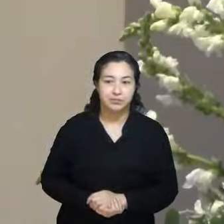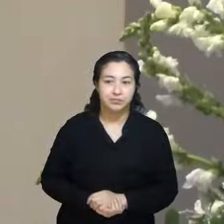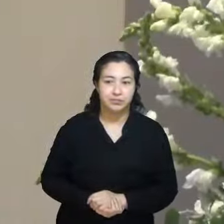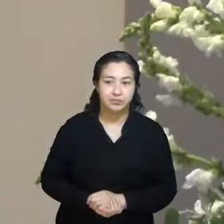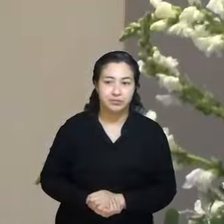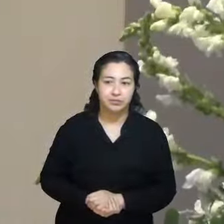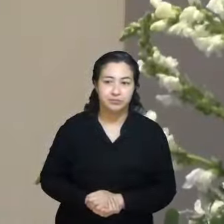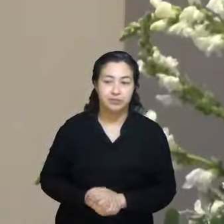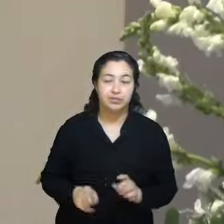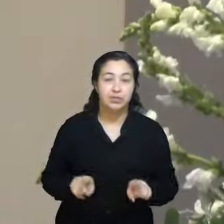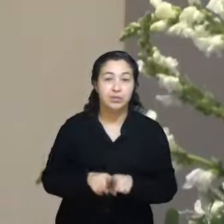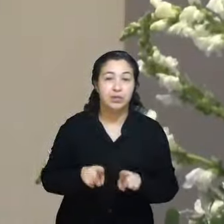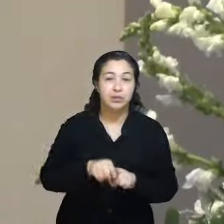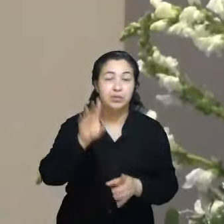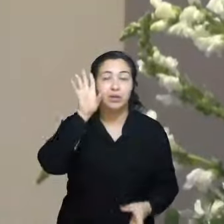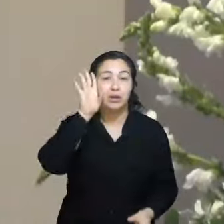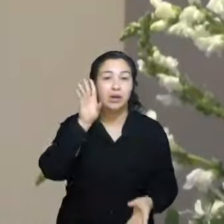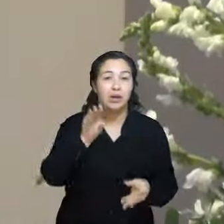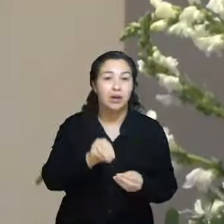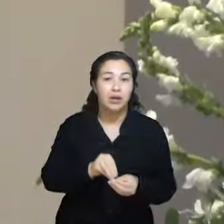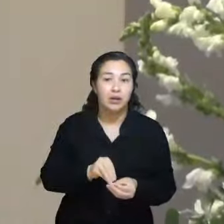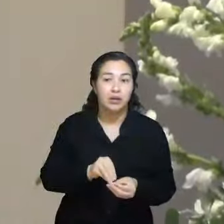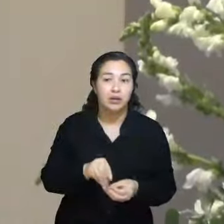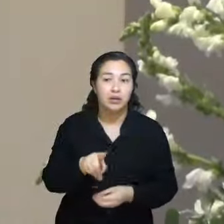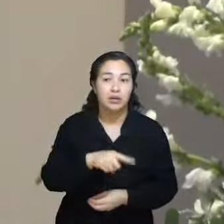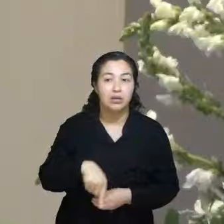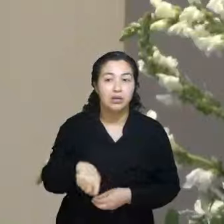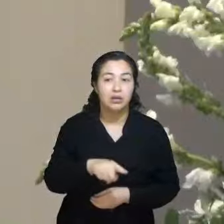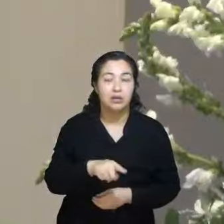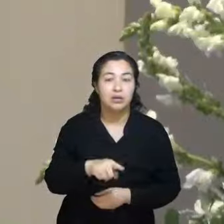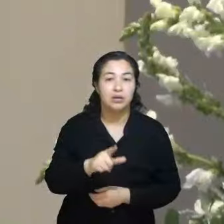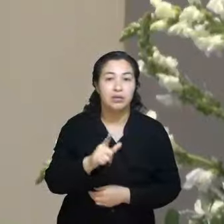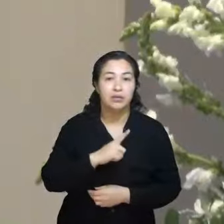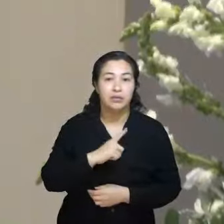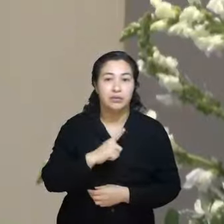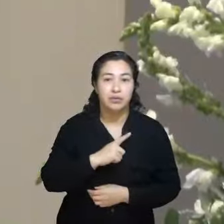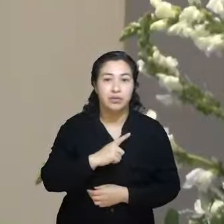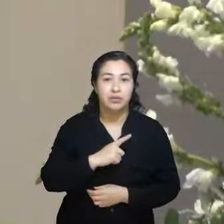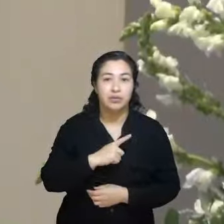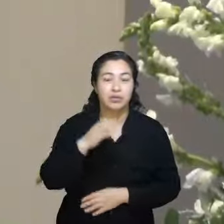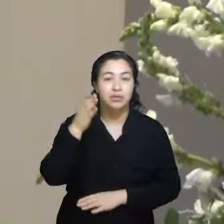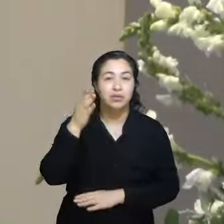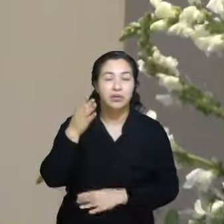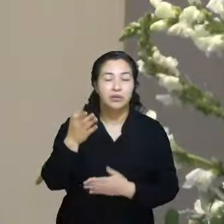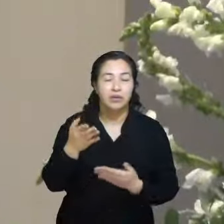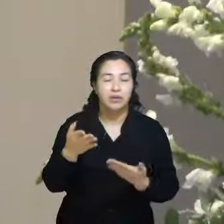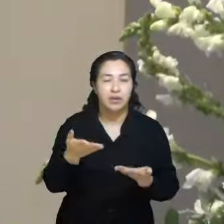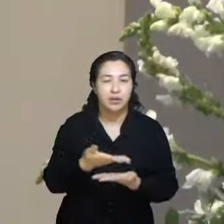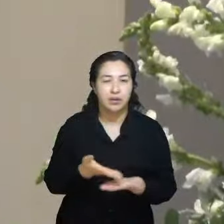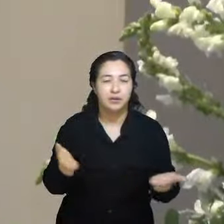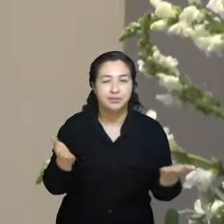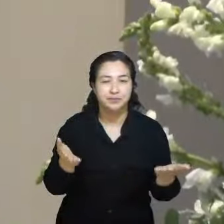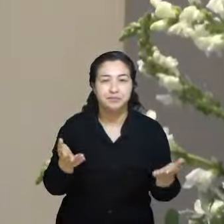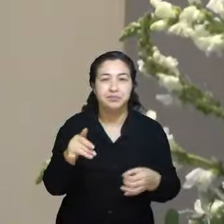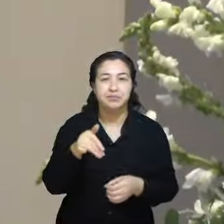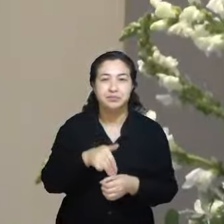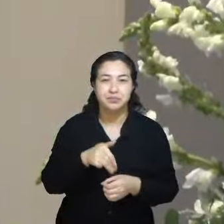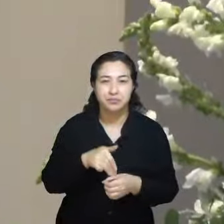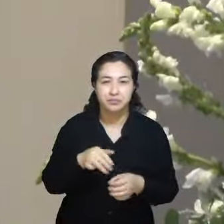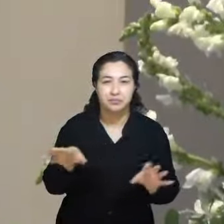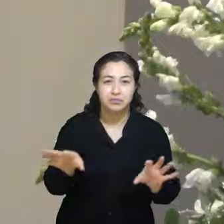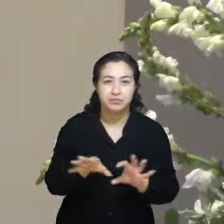constatação a gussa reerguer a bandeira do municipalismo que representa o ideal que deve unir as